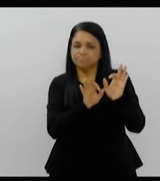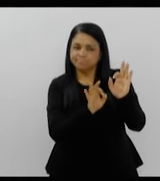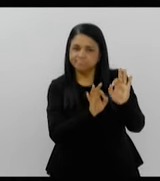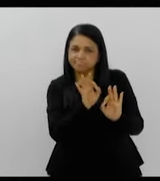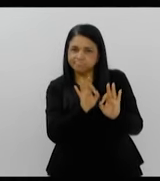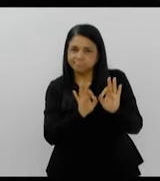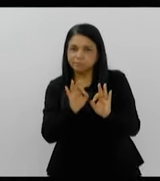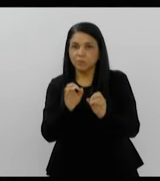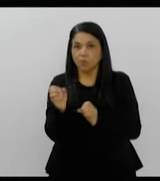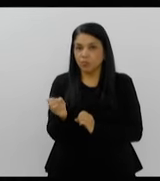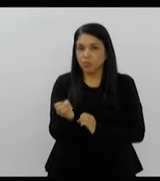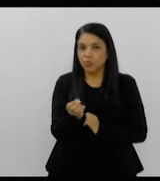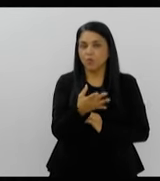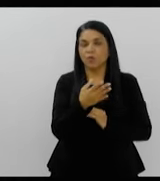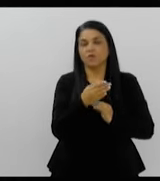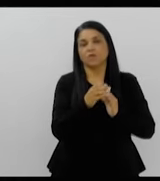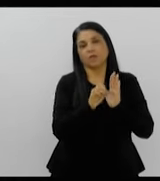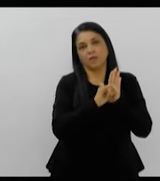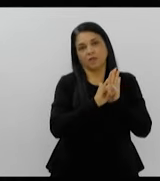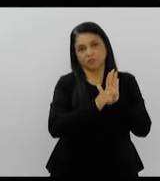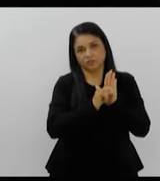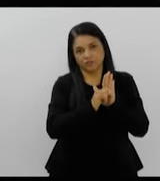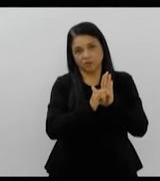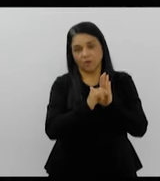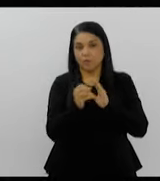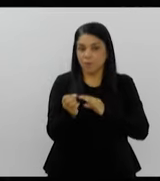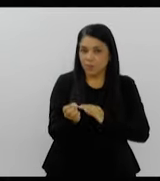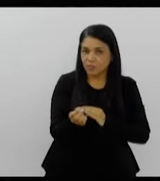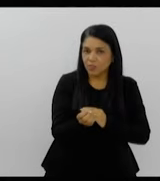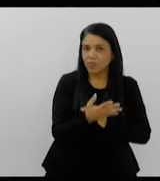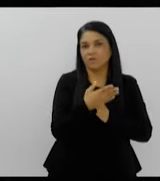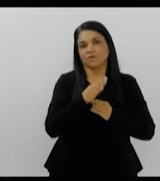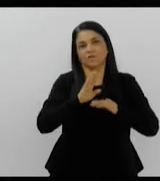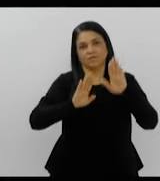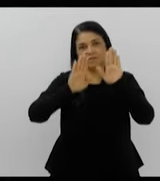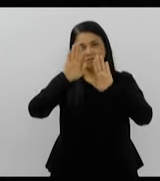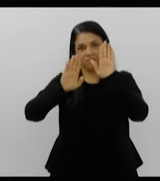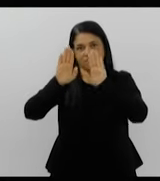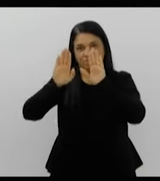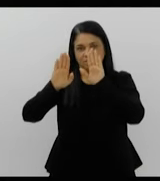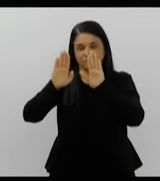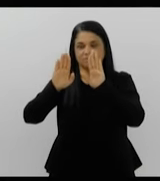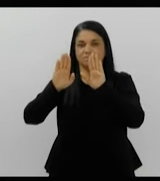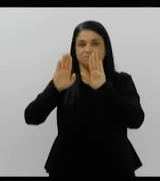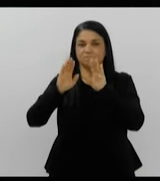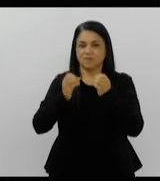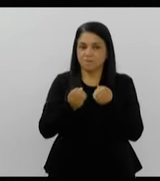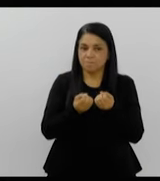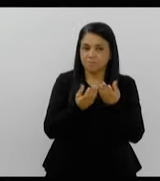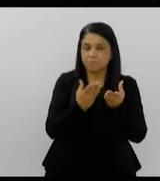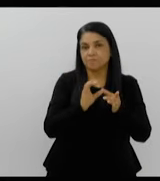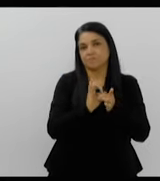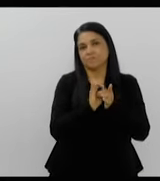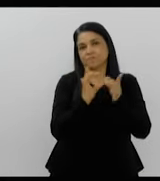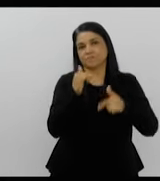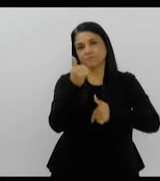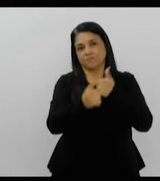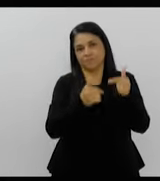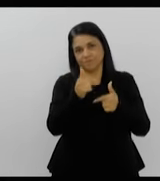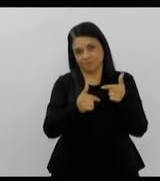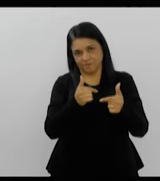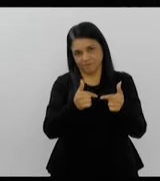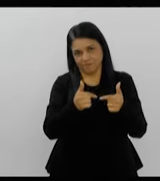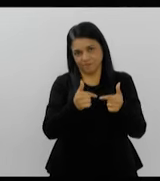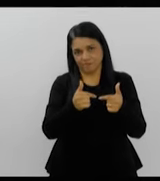de um novo edital para uma nova licitação para essa concessão. Por isso, senhora